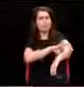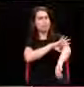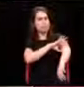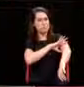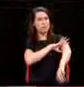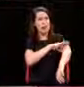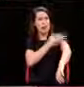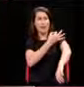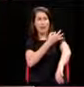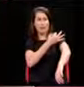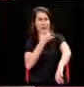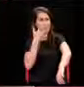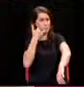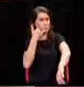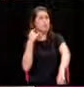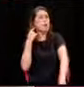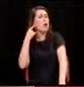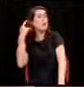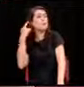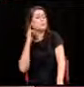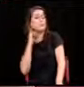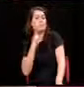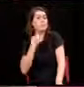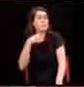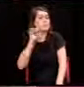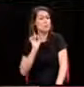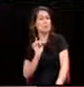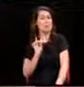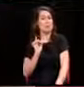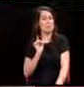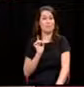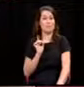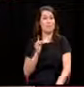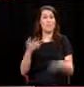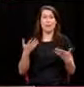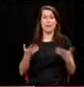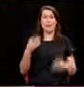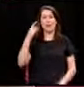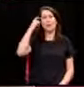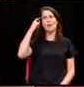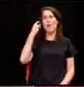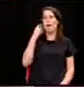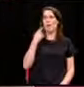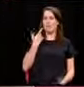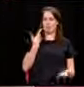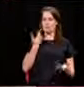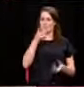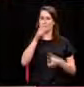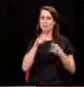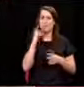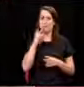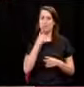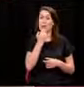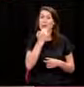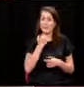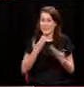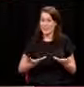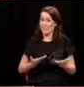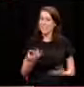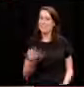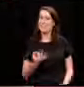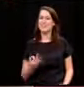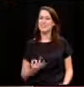surda, portanto, imaginemos como é que estão os próprios surdos, não é? Devem estar muito mais emocionados, muito mais contentes. Ora, via também